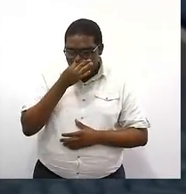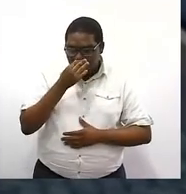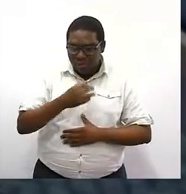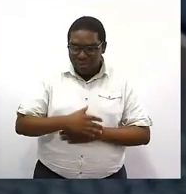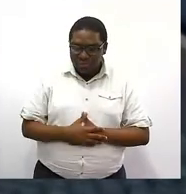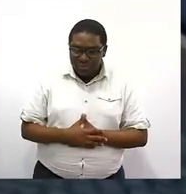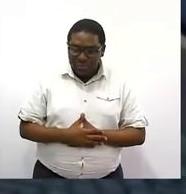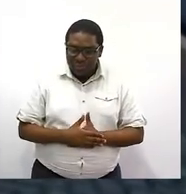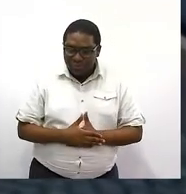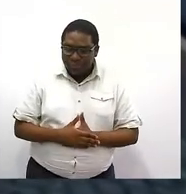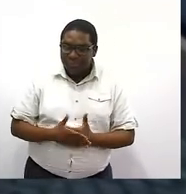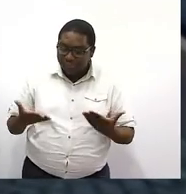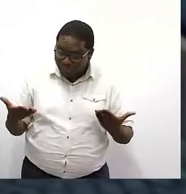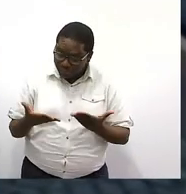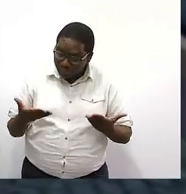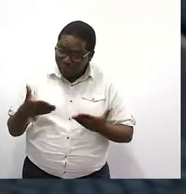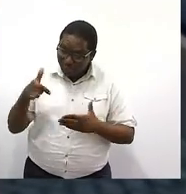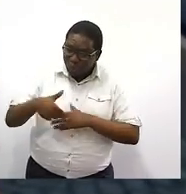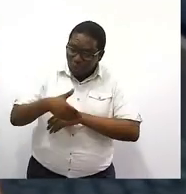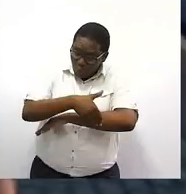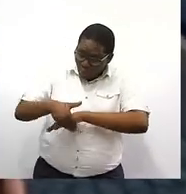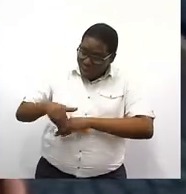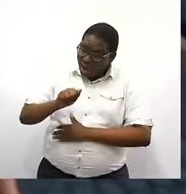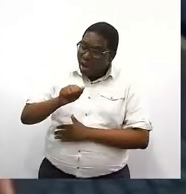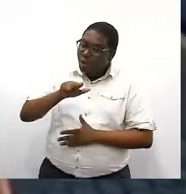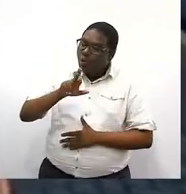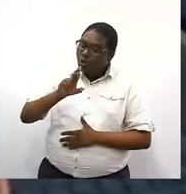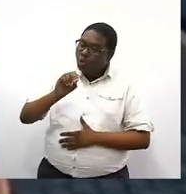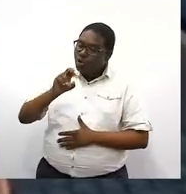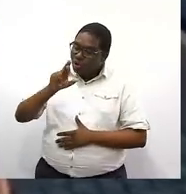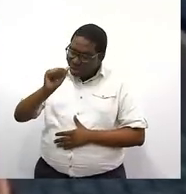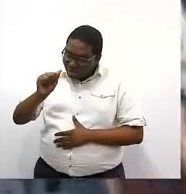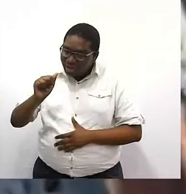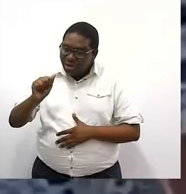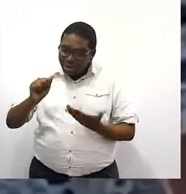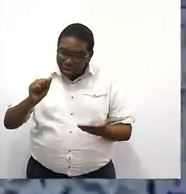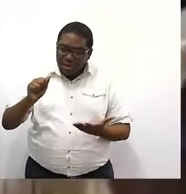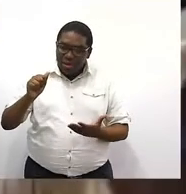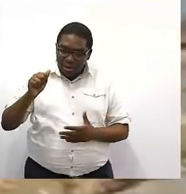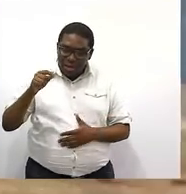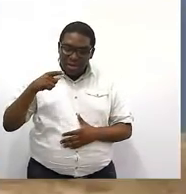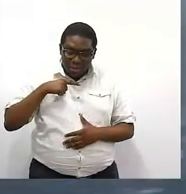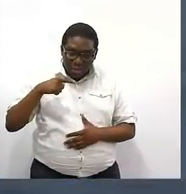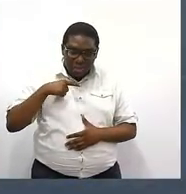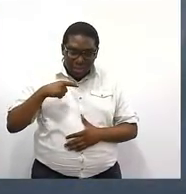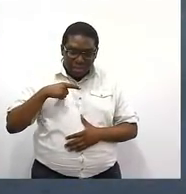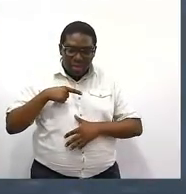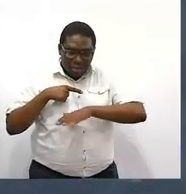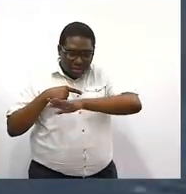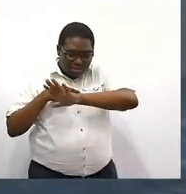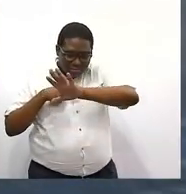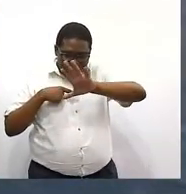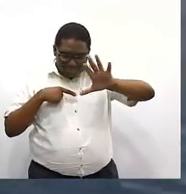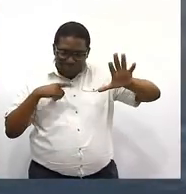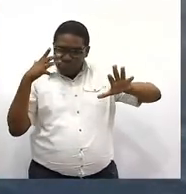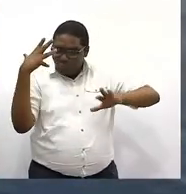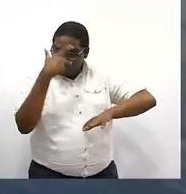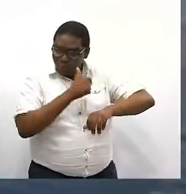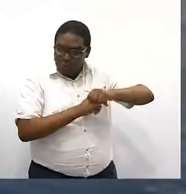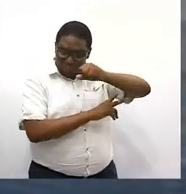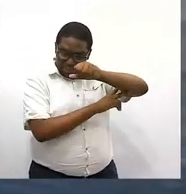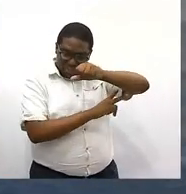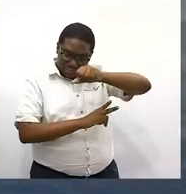aqui na Rua da Aurora, como eu já mostrei para vocês, e ali, ó, eu tenho o Teatro Isabel, vou pedir para Manuel mostrar. Então nós estamos numa